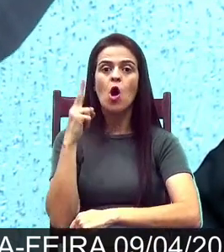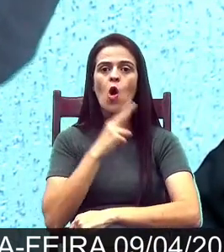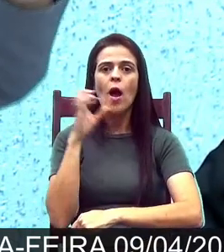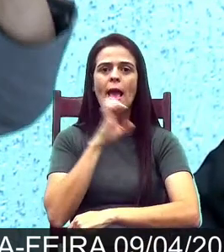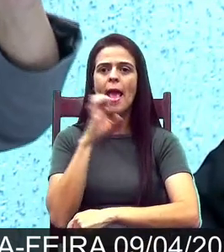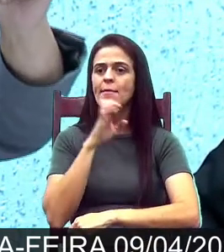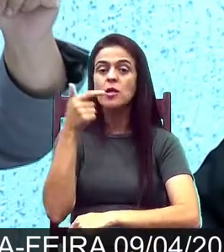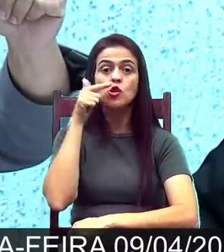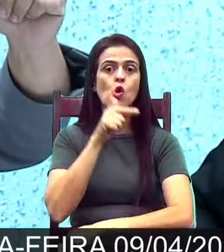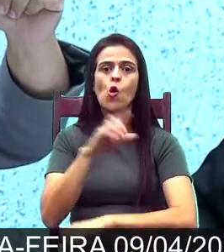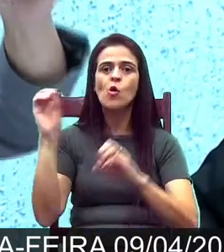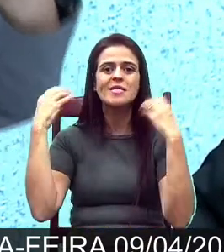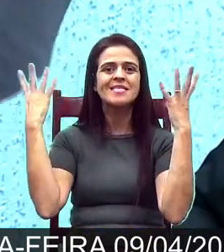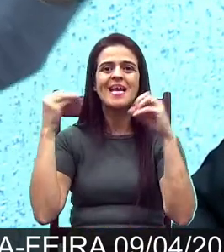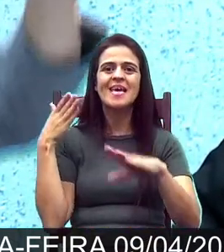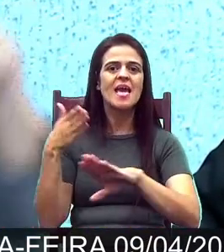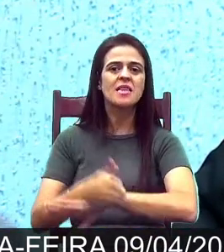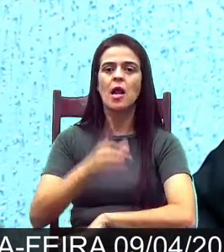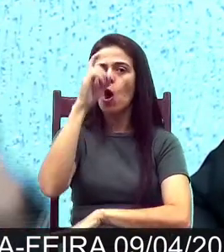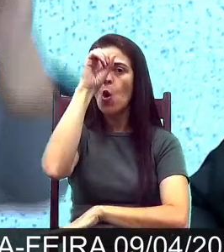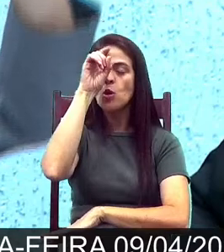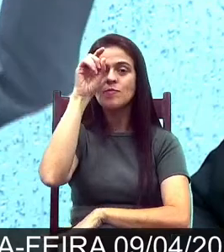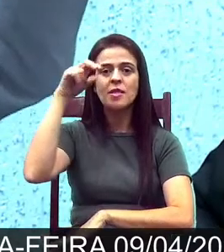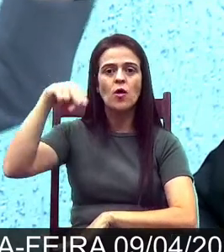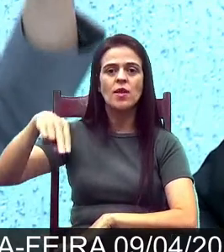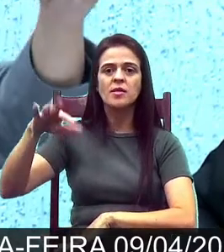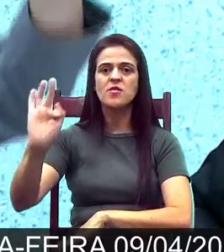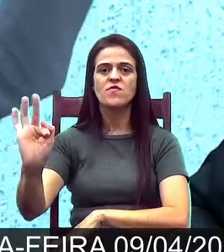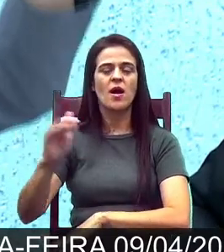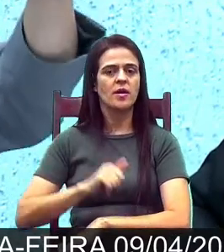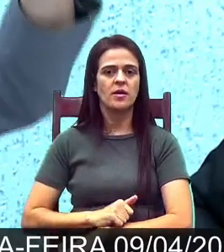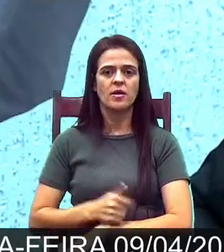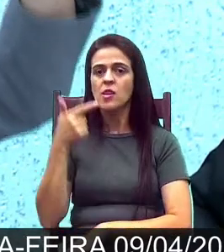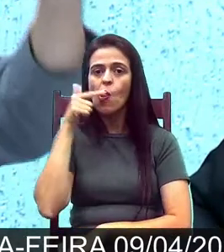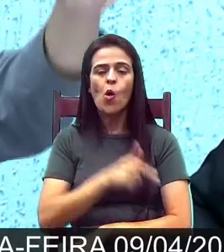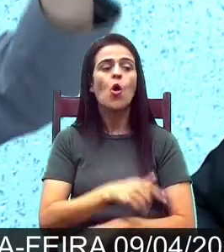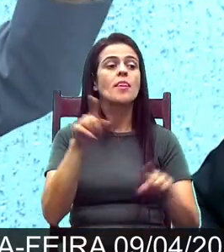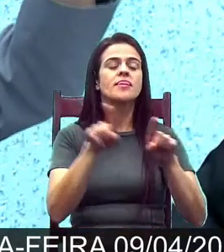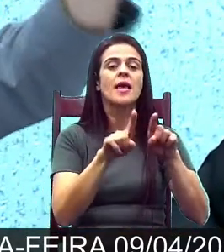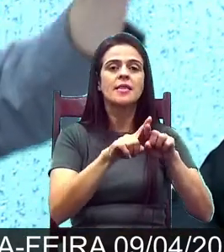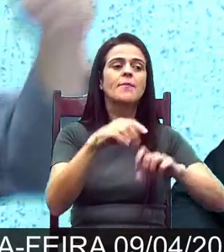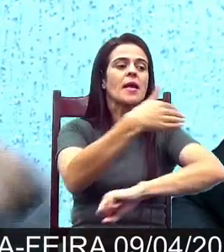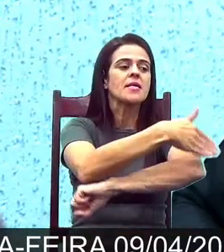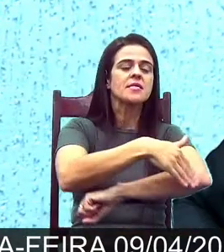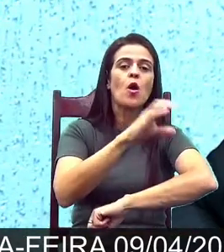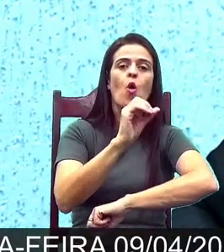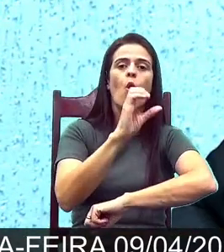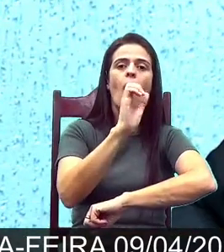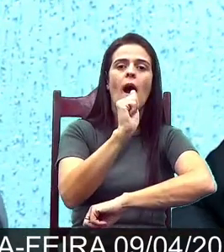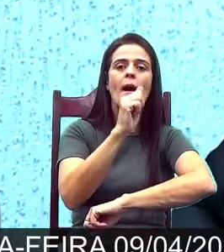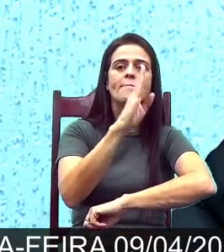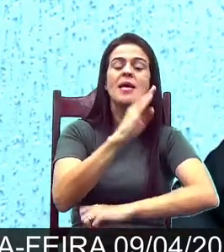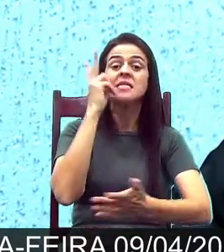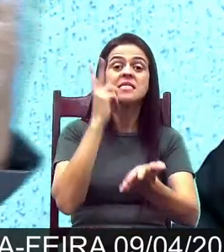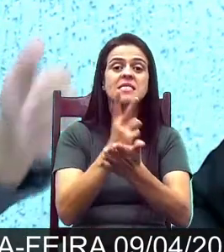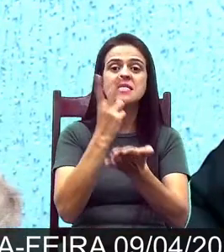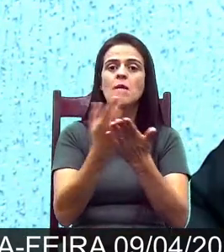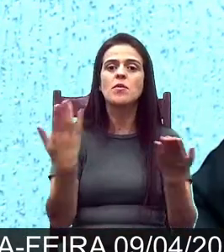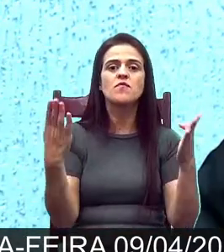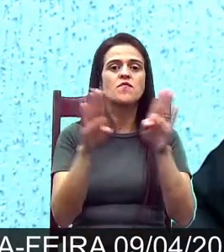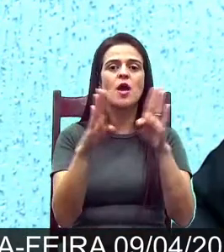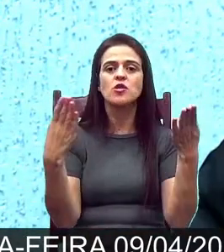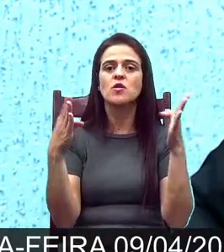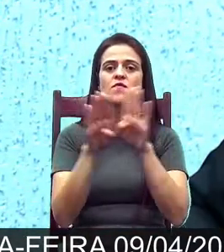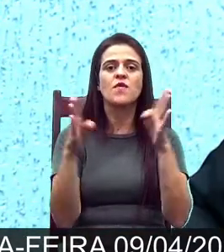você não consegue acessar o Nasser Fayad, às vezes nem a OAB, porque quase toda semana esse trecho está interditado. E eles colocam